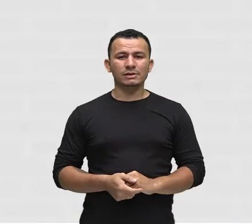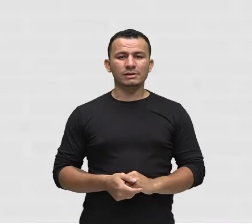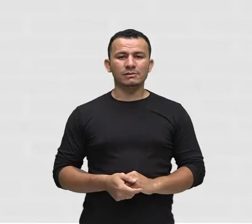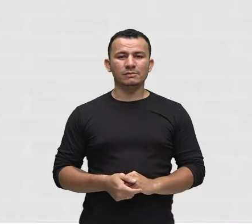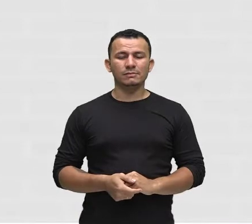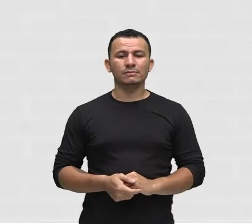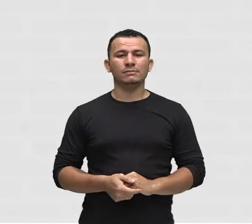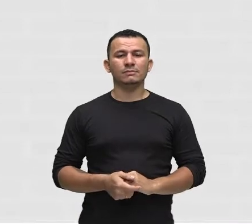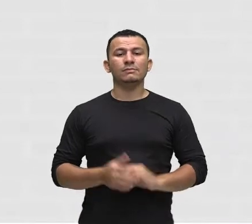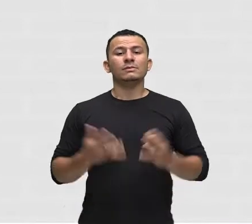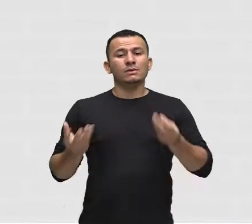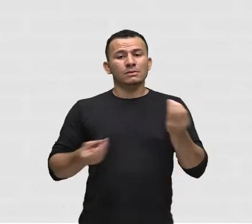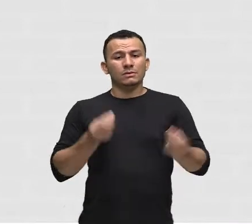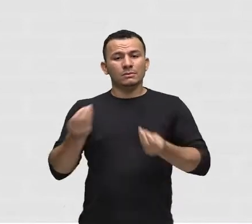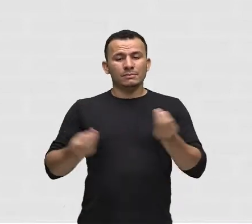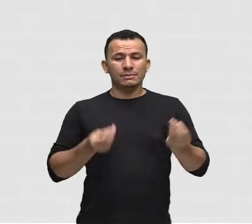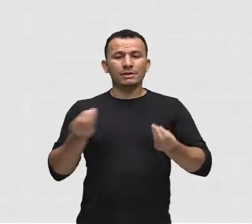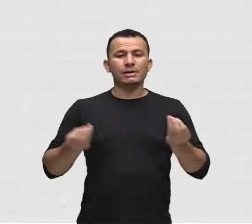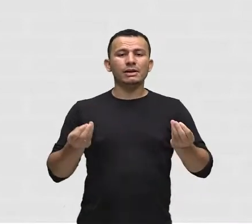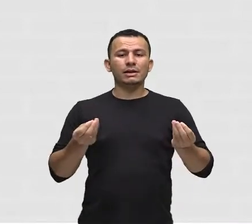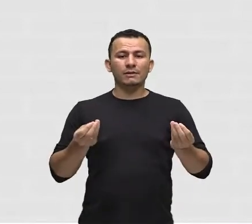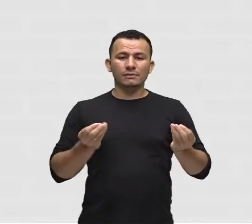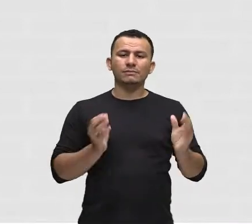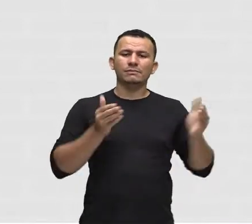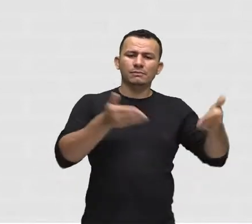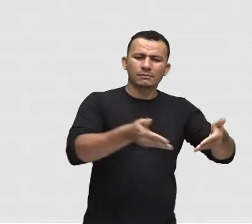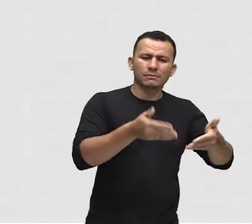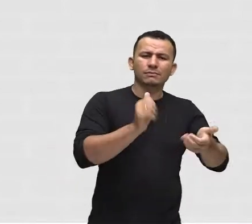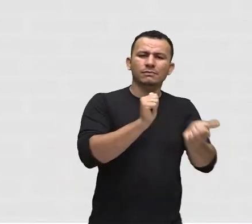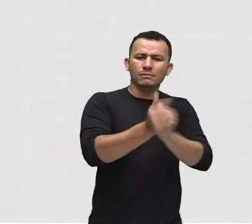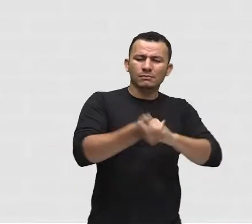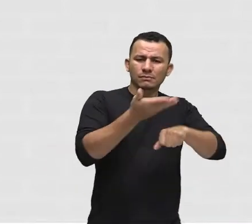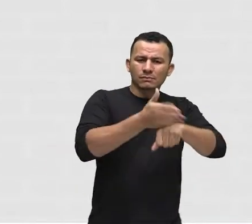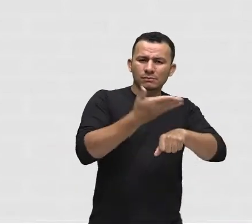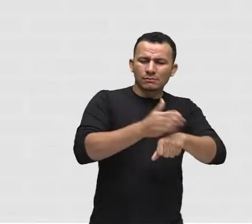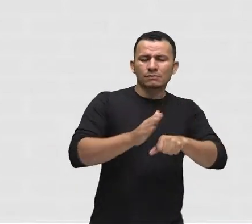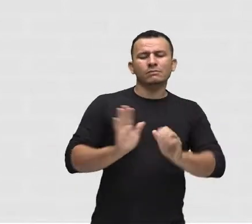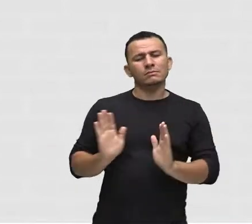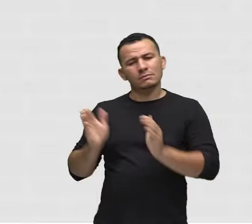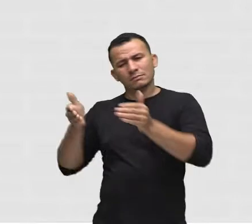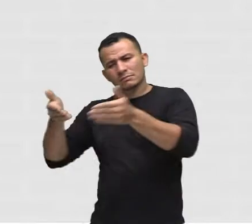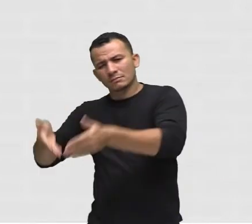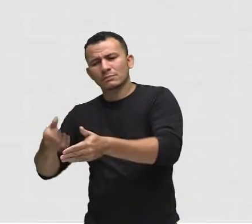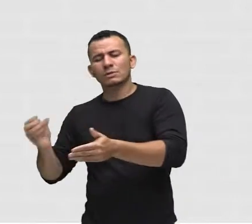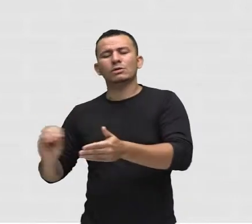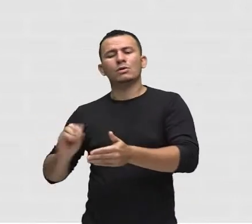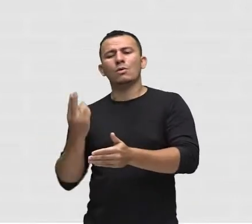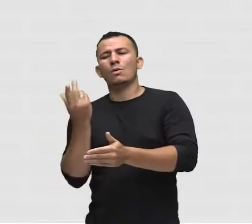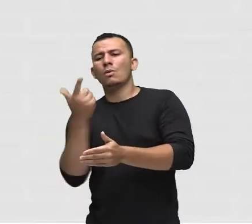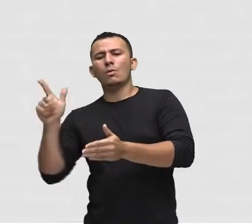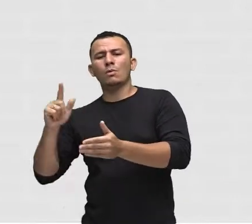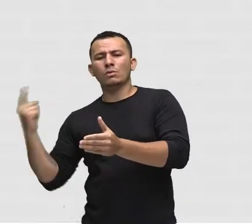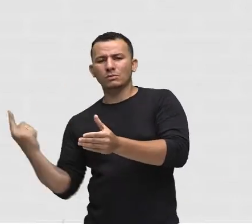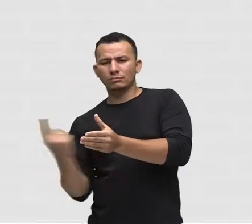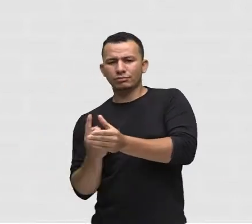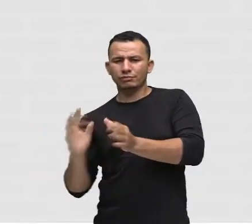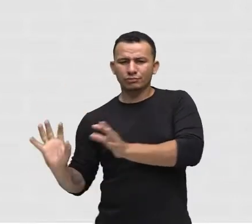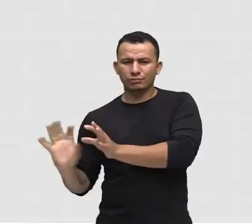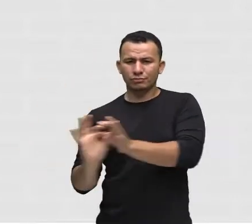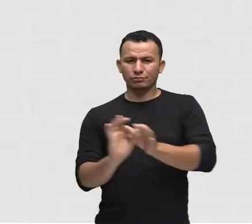que o esporte existe pelo esporte? Será que a prática esportiva é só a prática esportiva ou se ela vem desenvolvendo outras questões